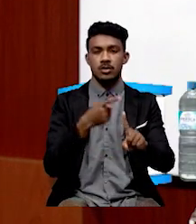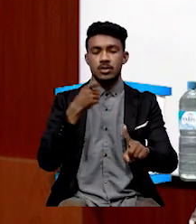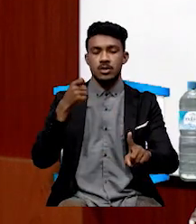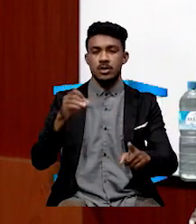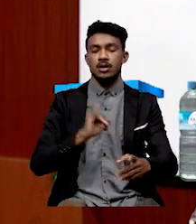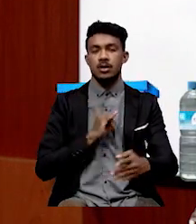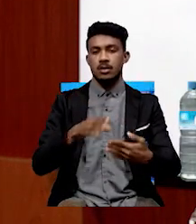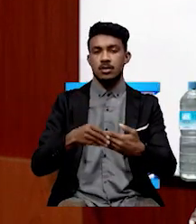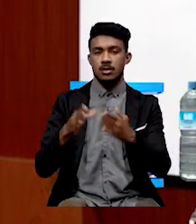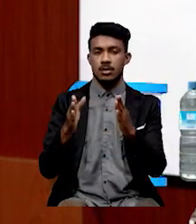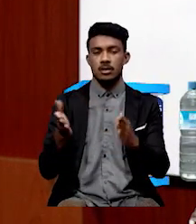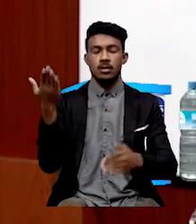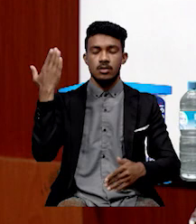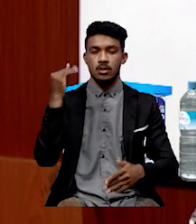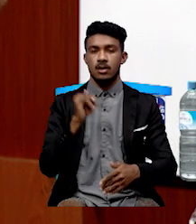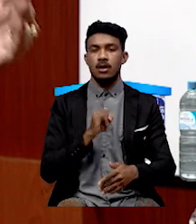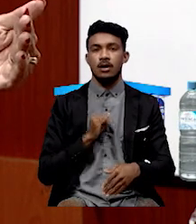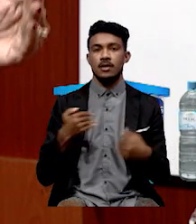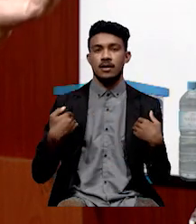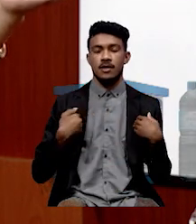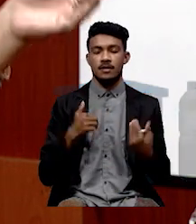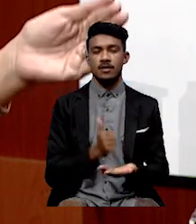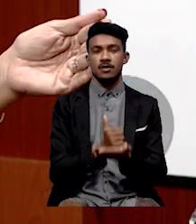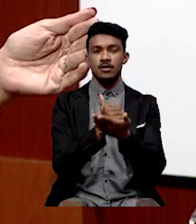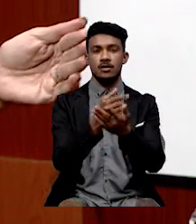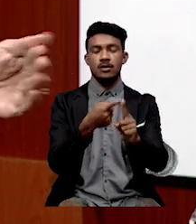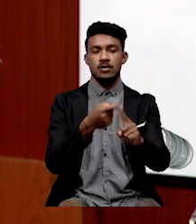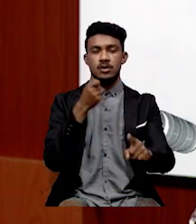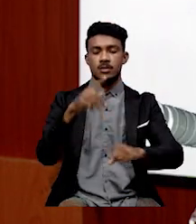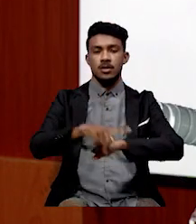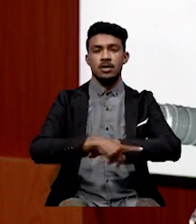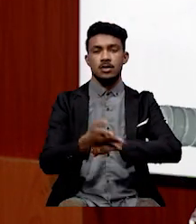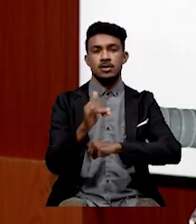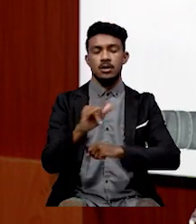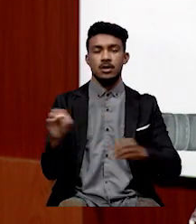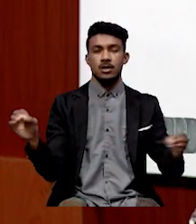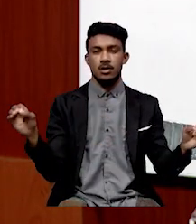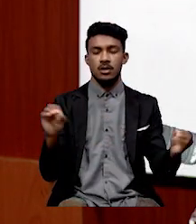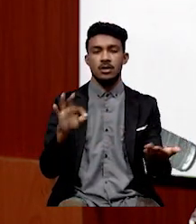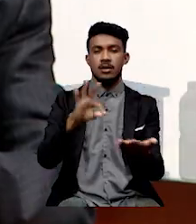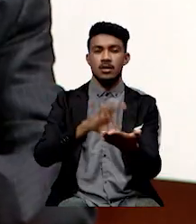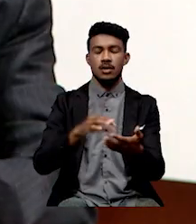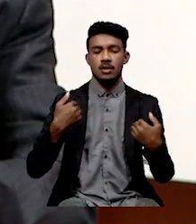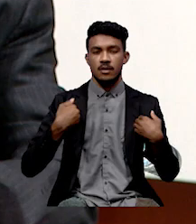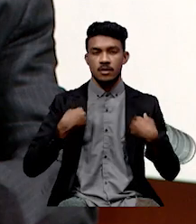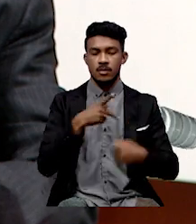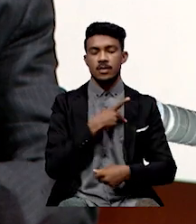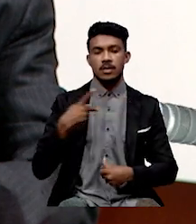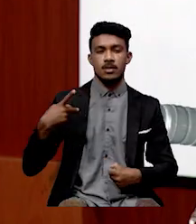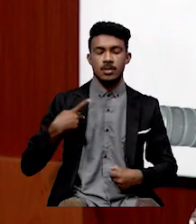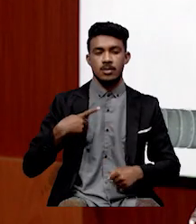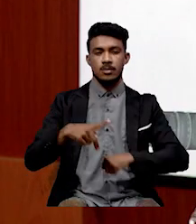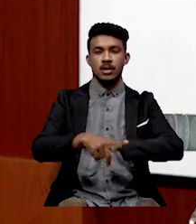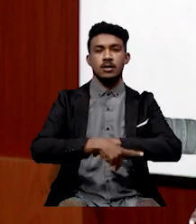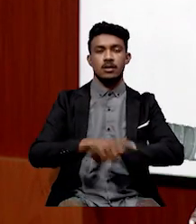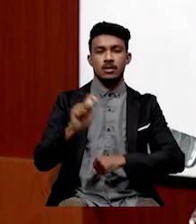e vamos ir apoio Rússia partido Serambeque lá e assento e parlamento partido trabalhista nunca